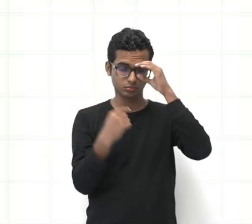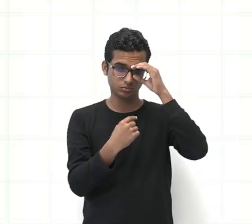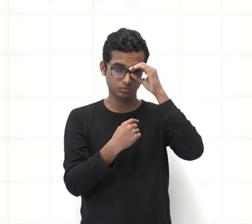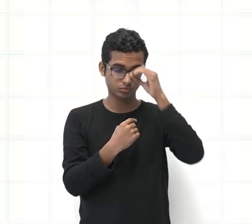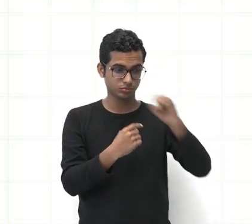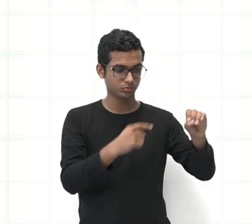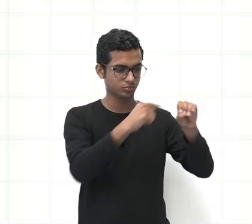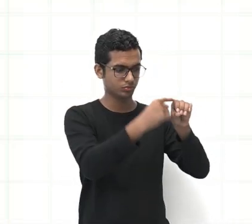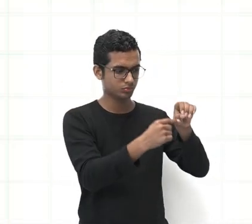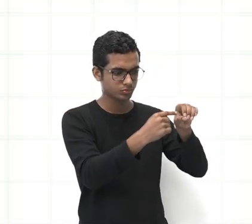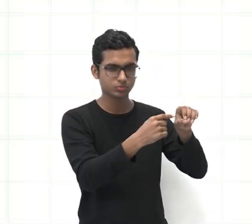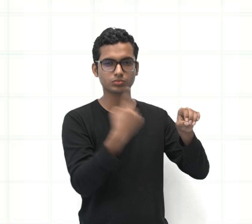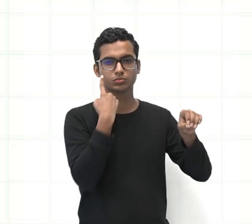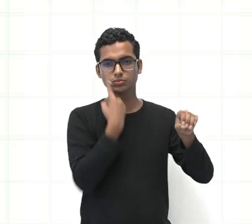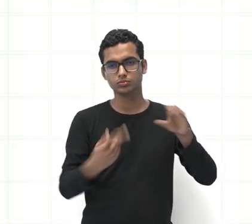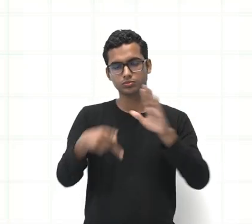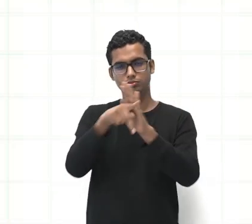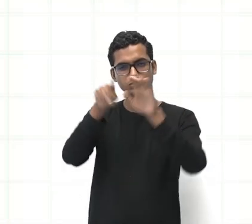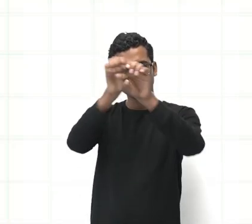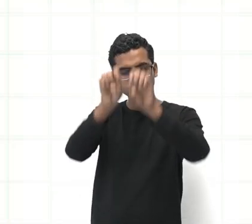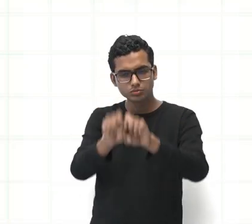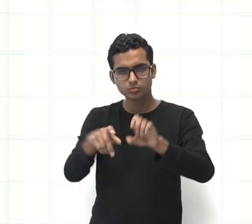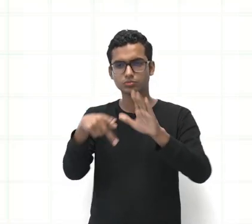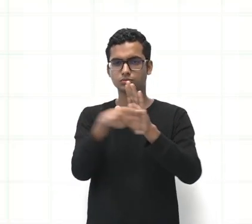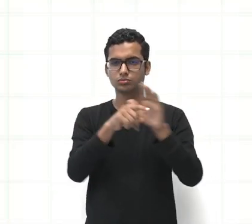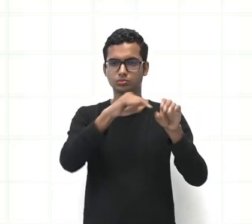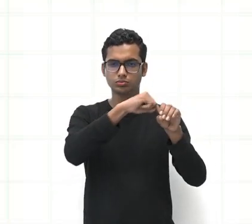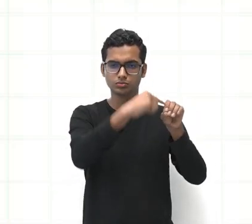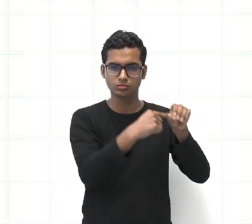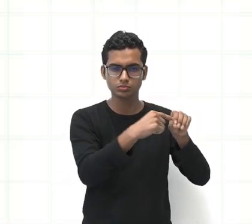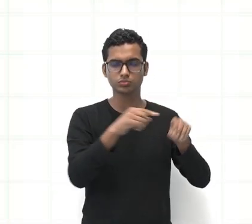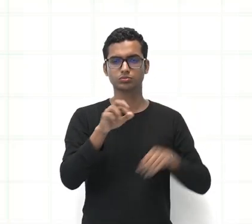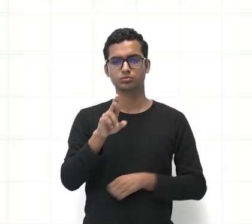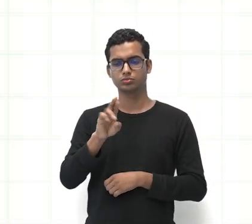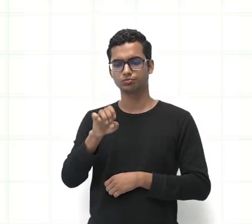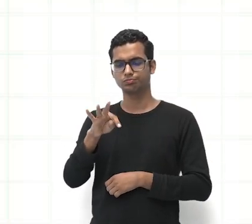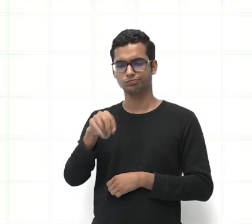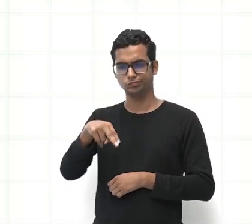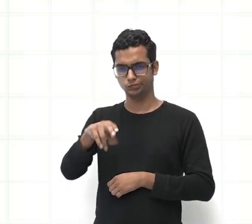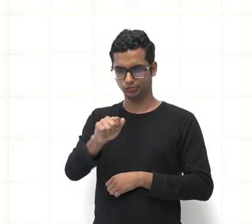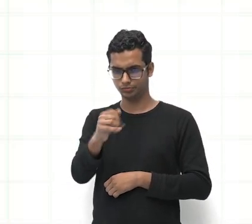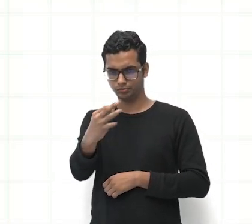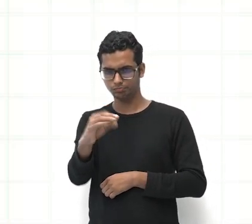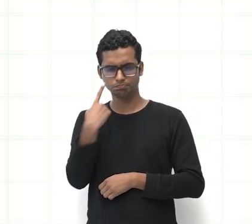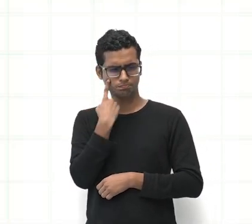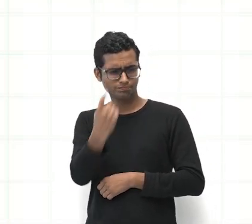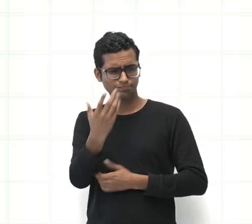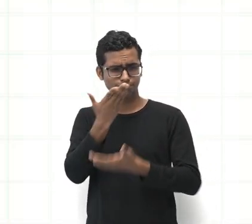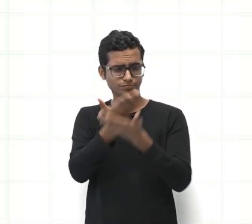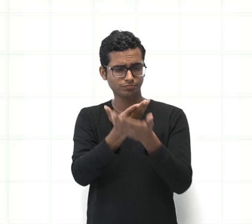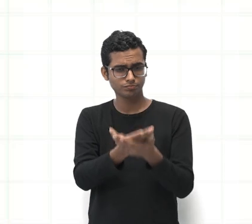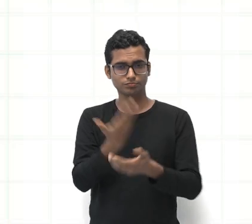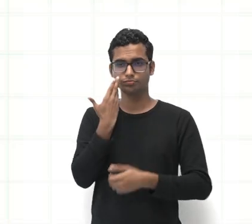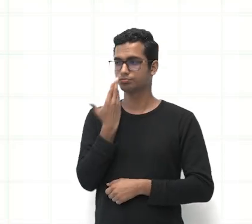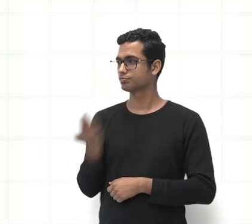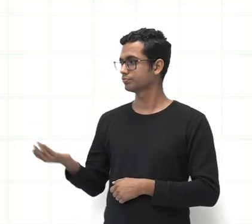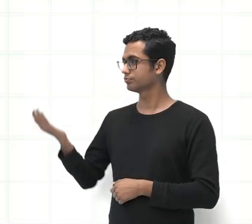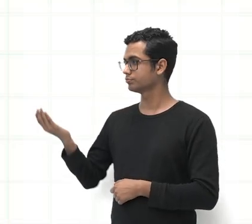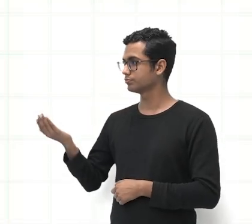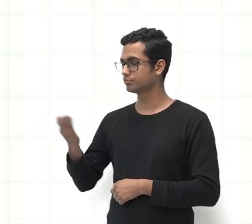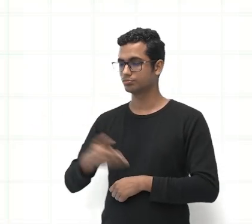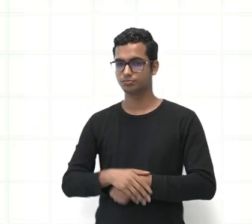Formando a anatomia, formando o tecido da retina. Olha só que interessante a nossa